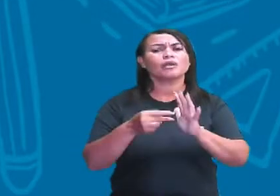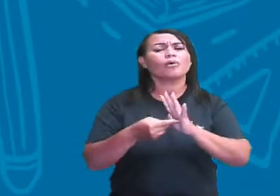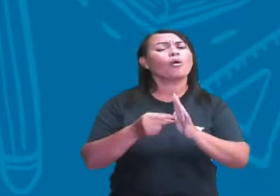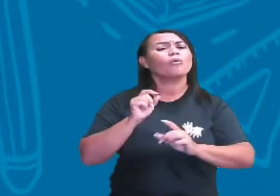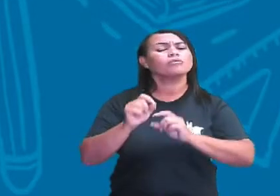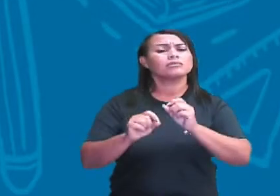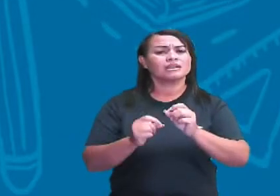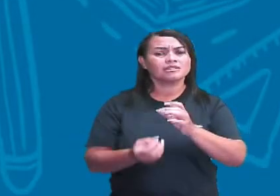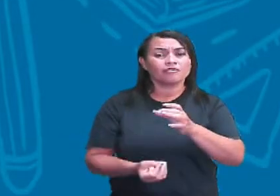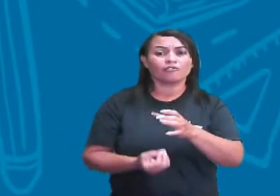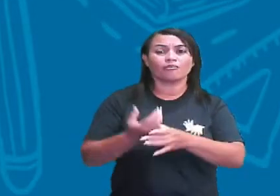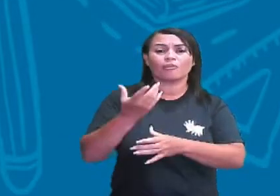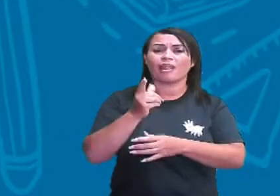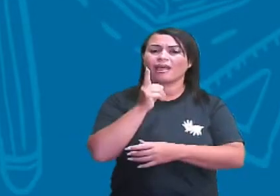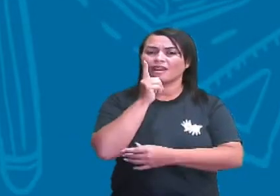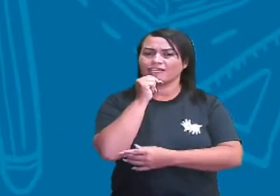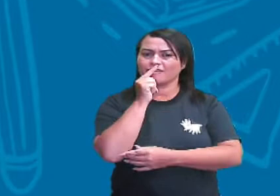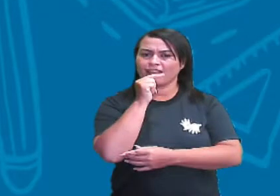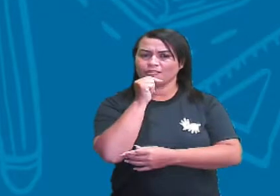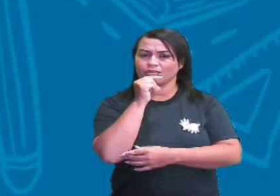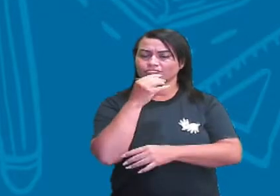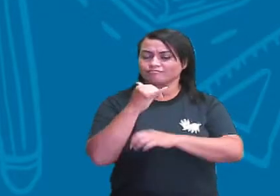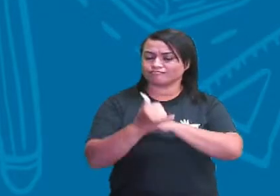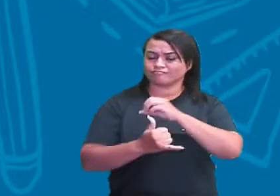forma a molécula da água.